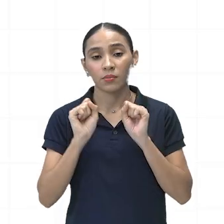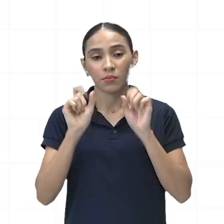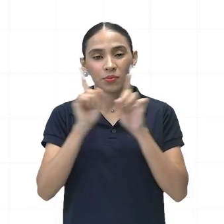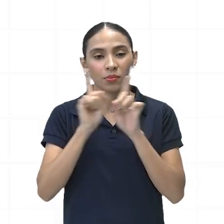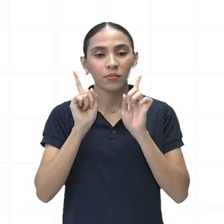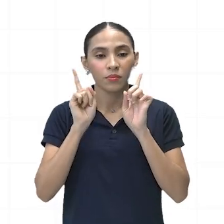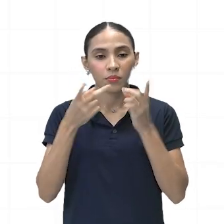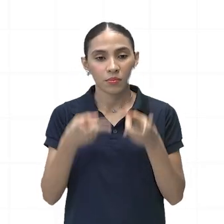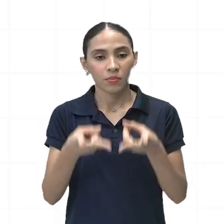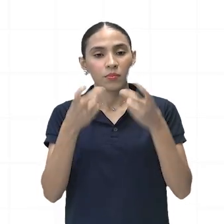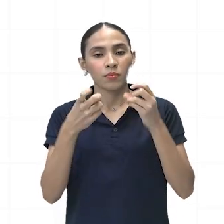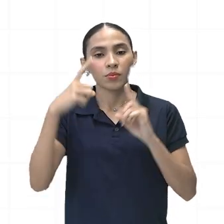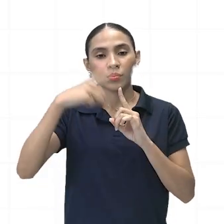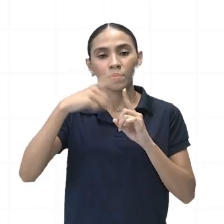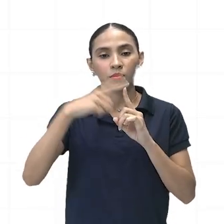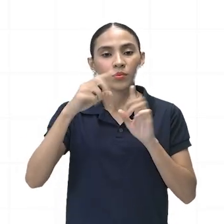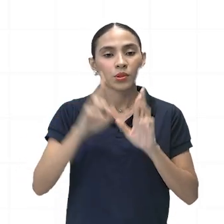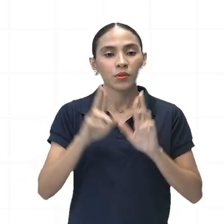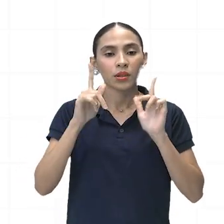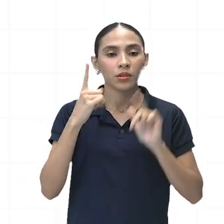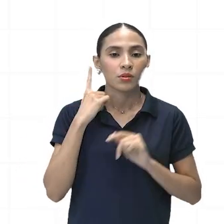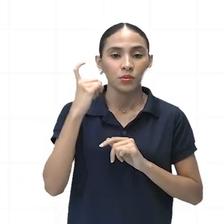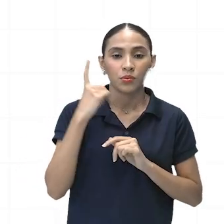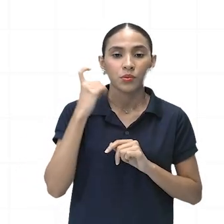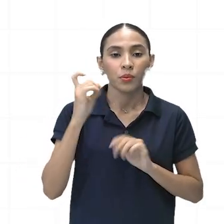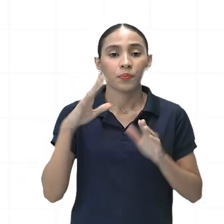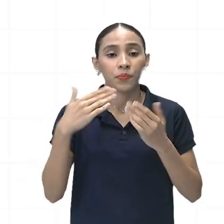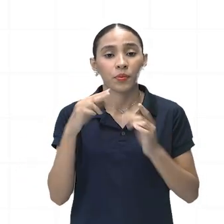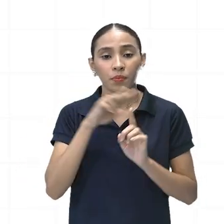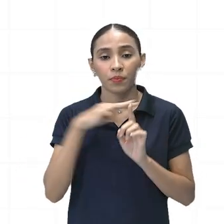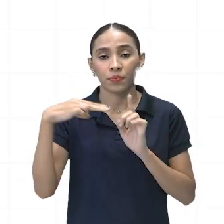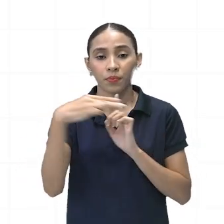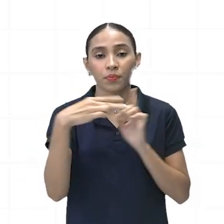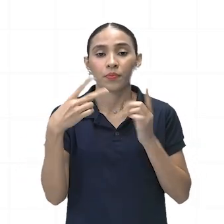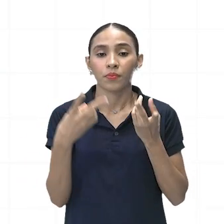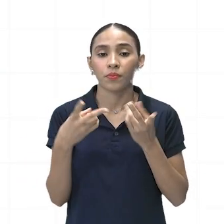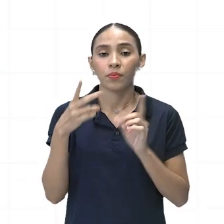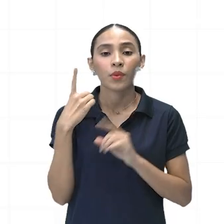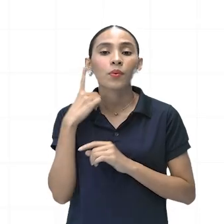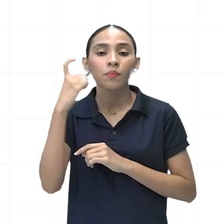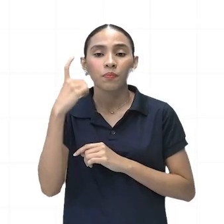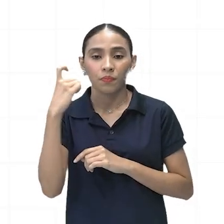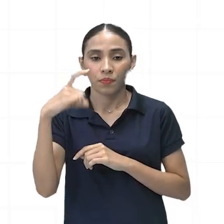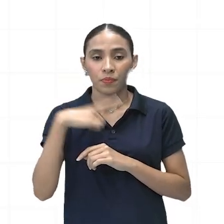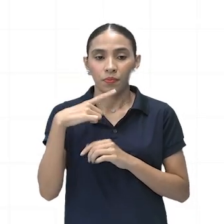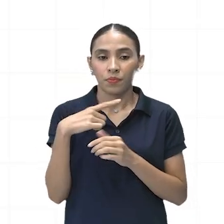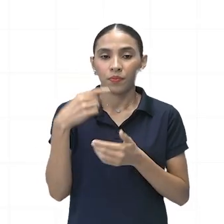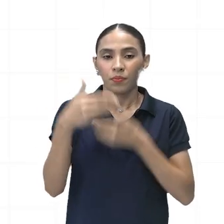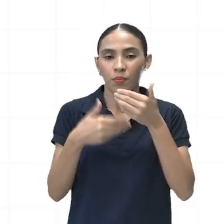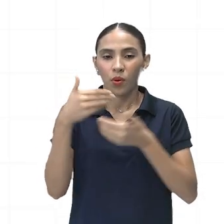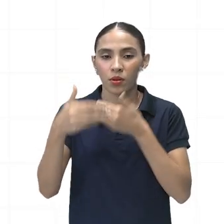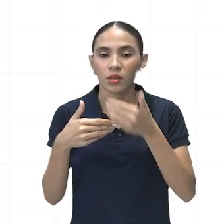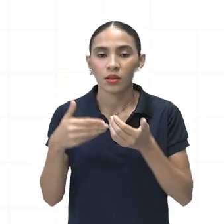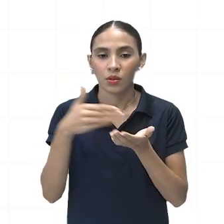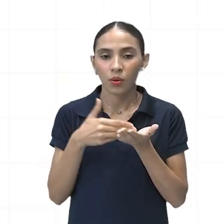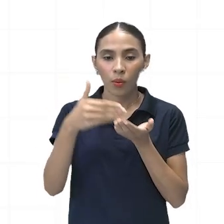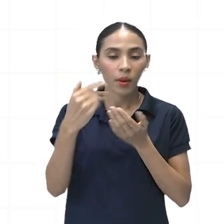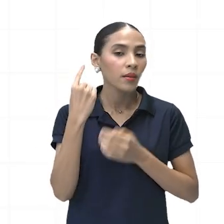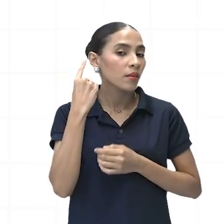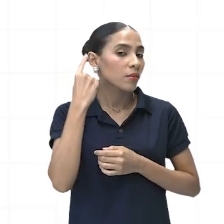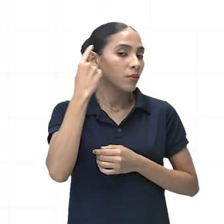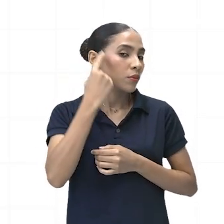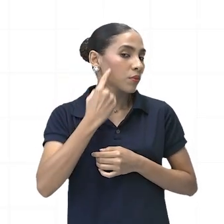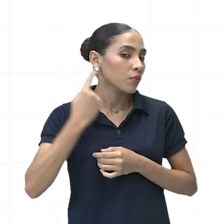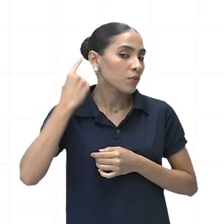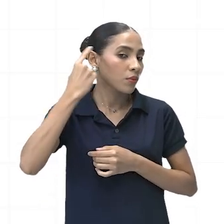perceber os diferentes tipos de som? A percepção dos sons envolve um complexo processo que começa no